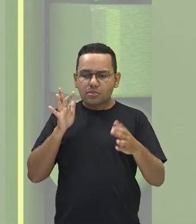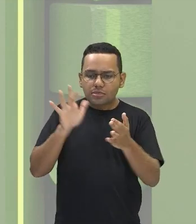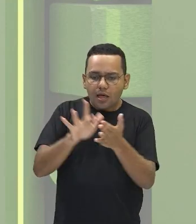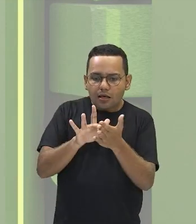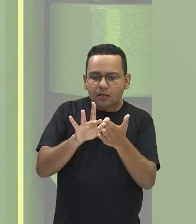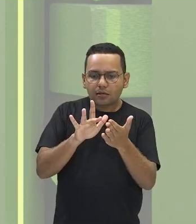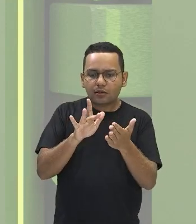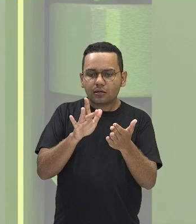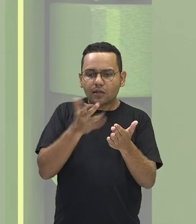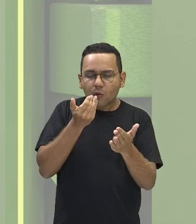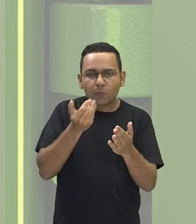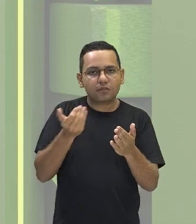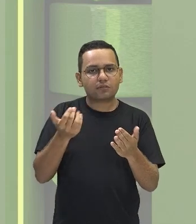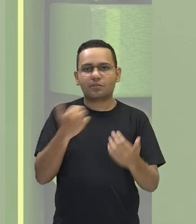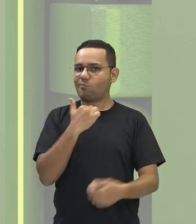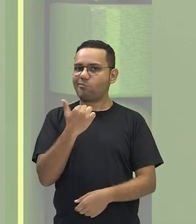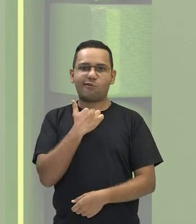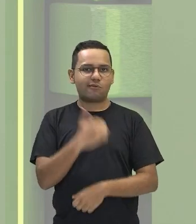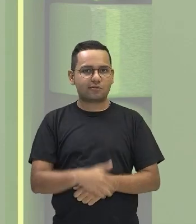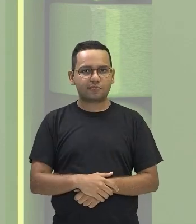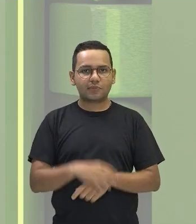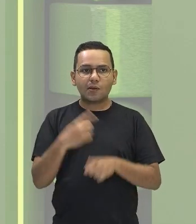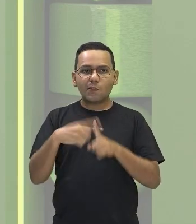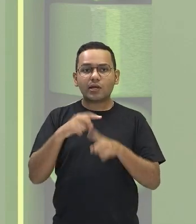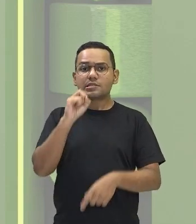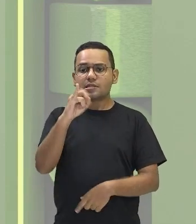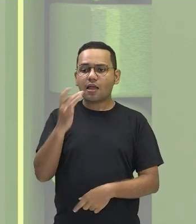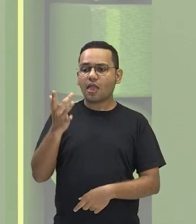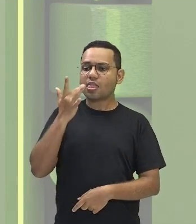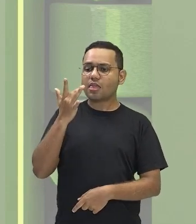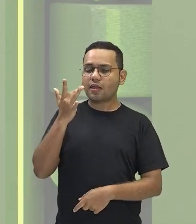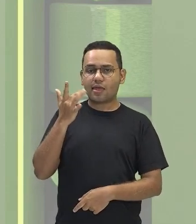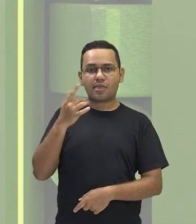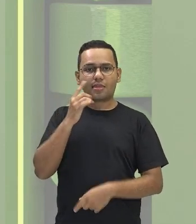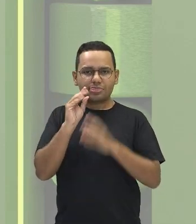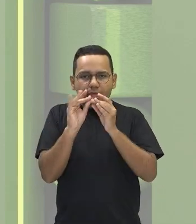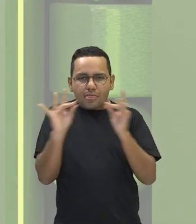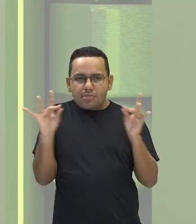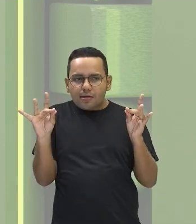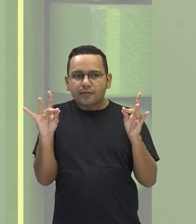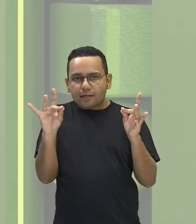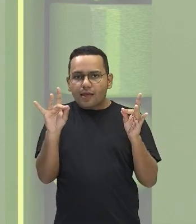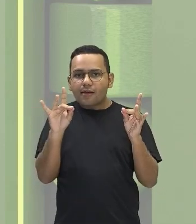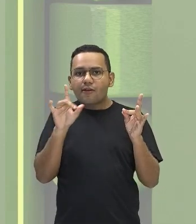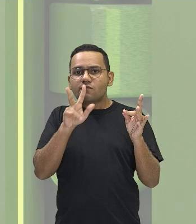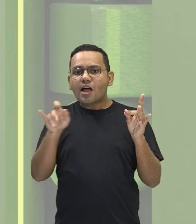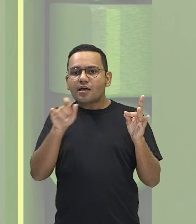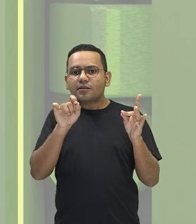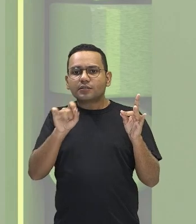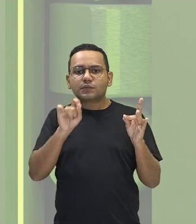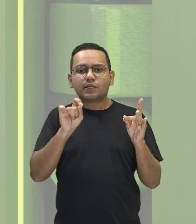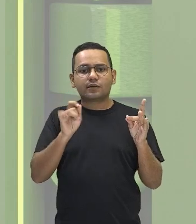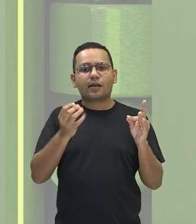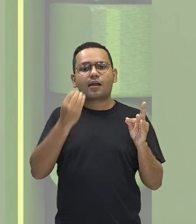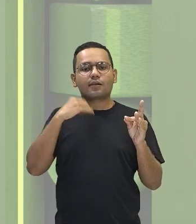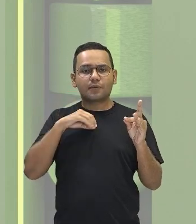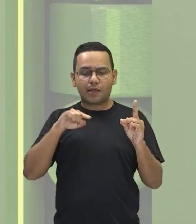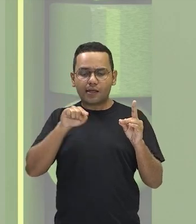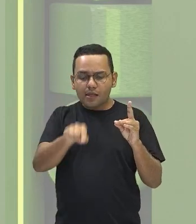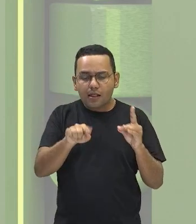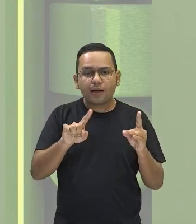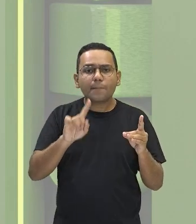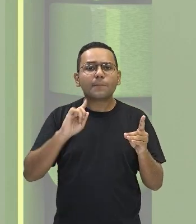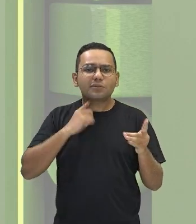já vai ter a saliva e com isso enzimas que vai iniciar um processo de digestão e com isso